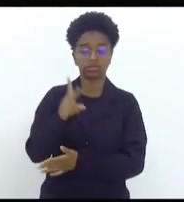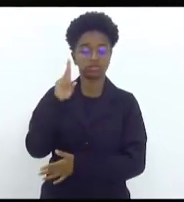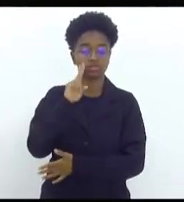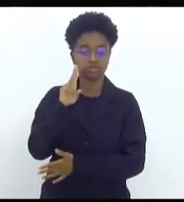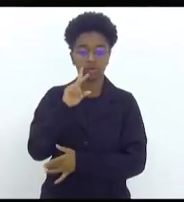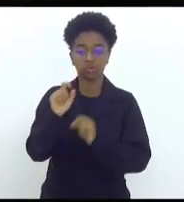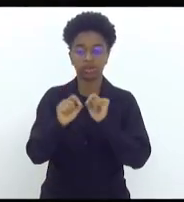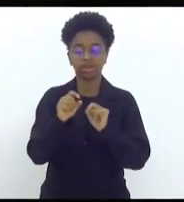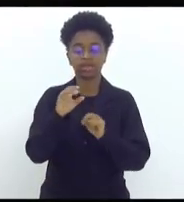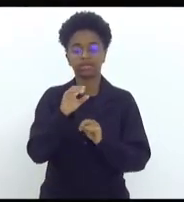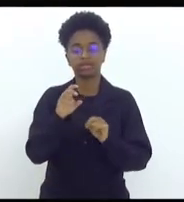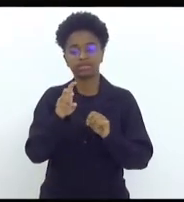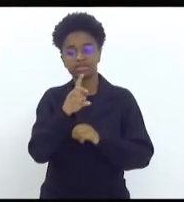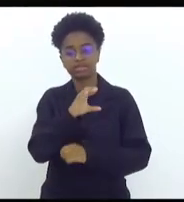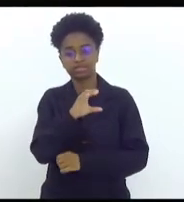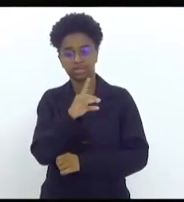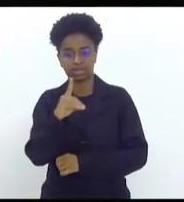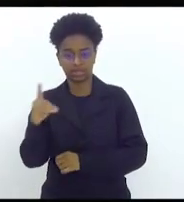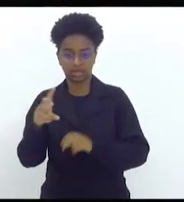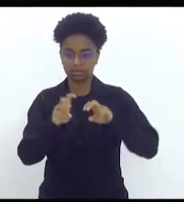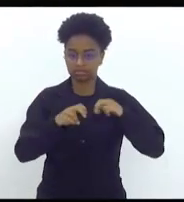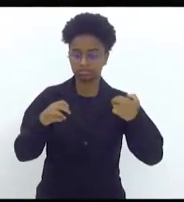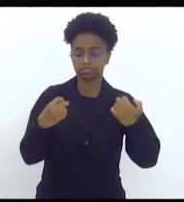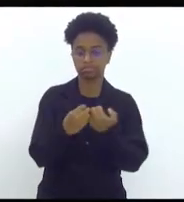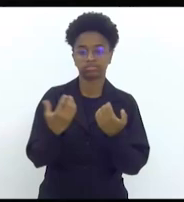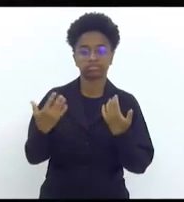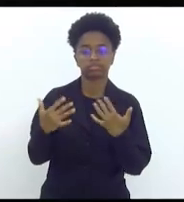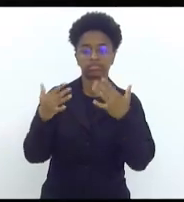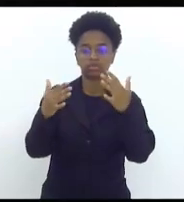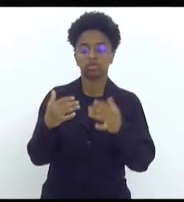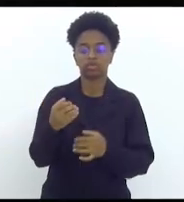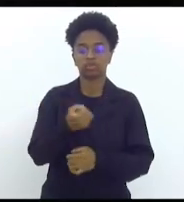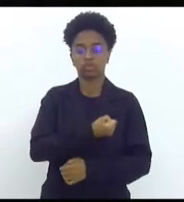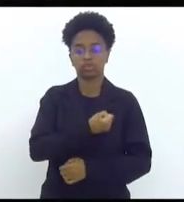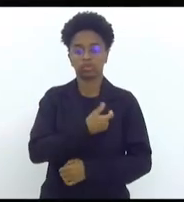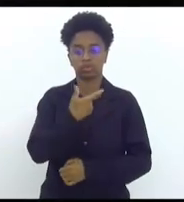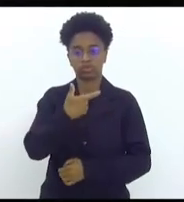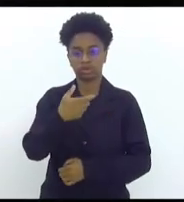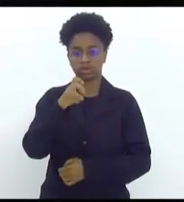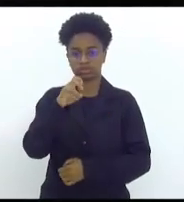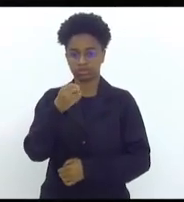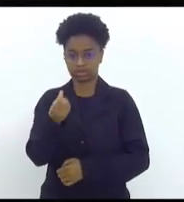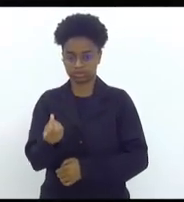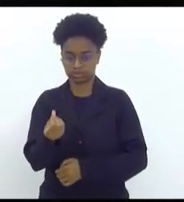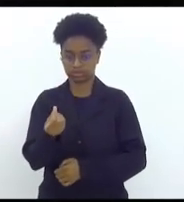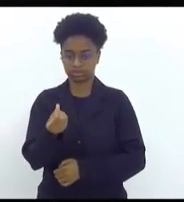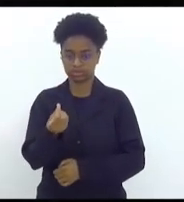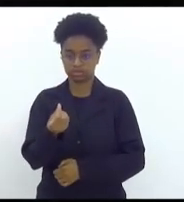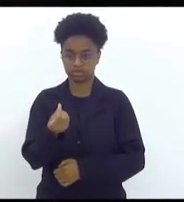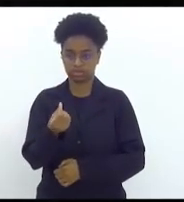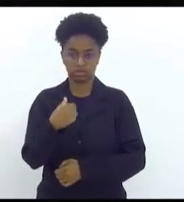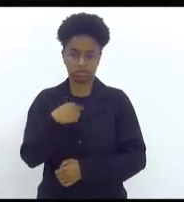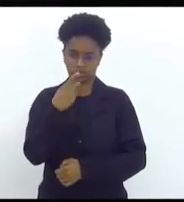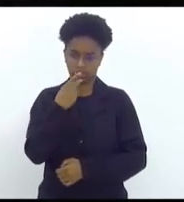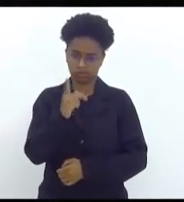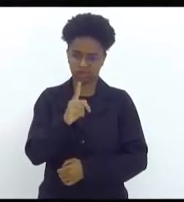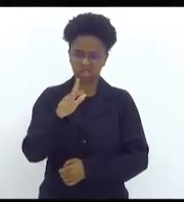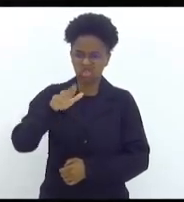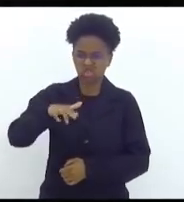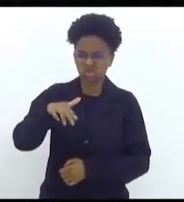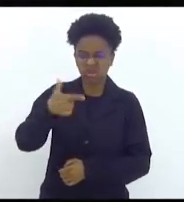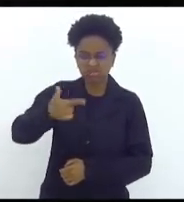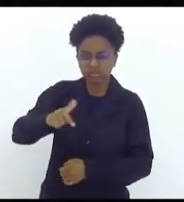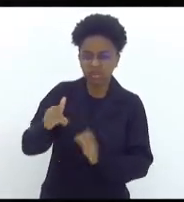histórica roda da CDD que comemora a sua edição de número 256 não vou dizer que nunca teve